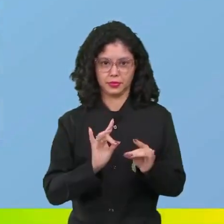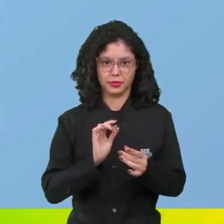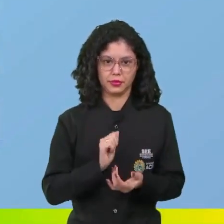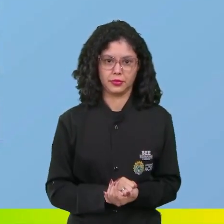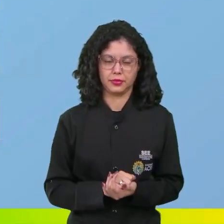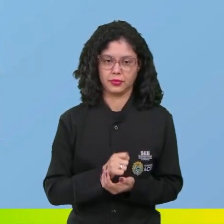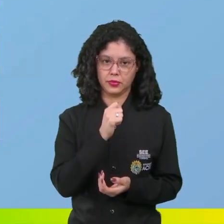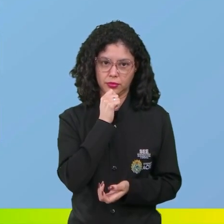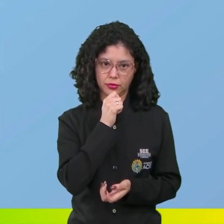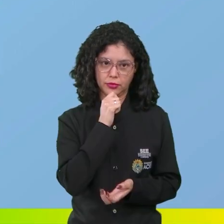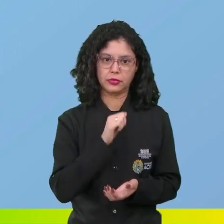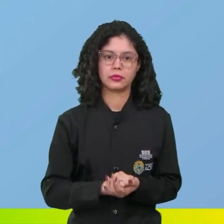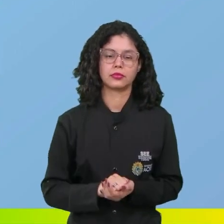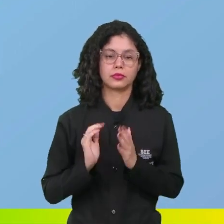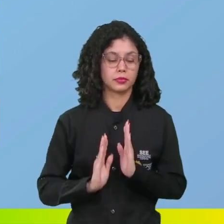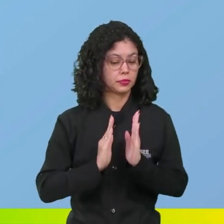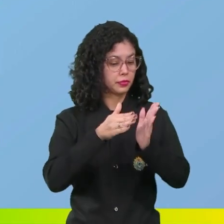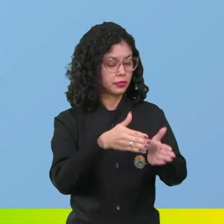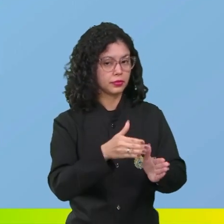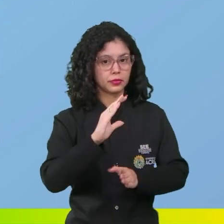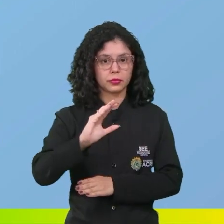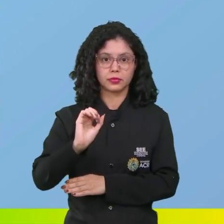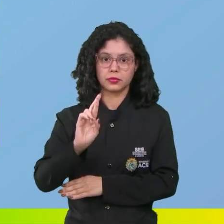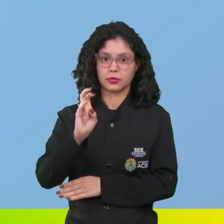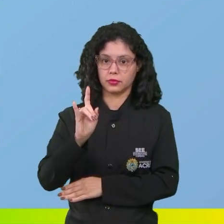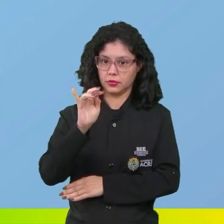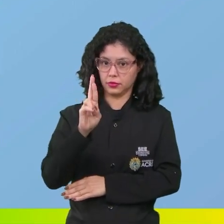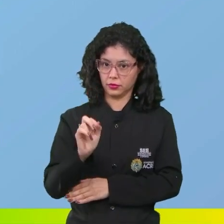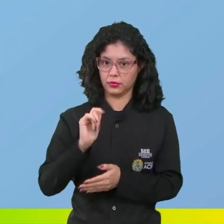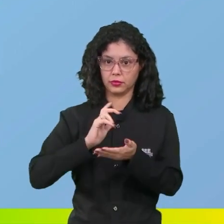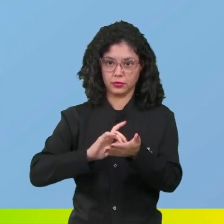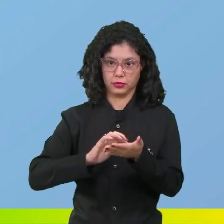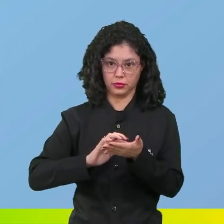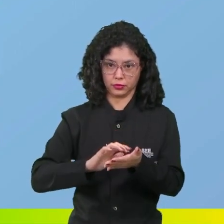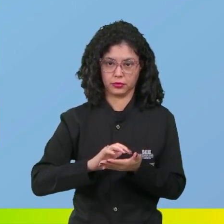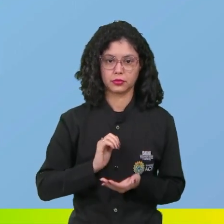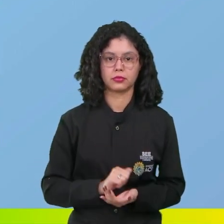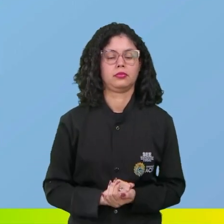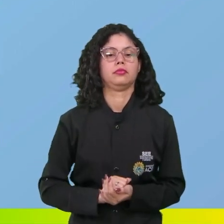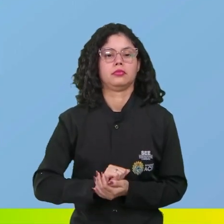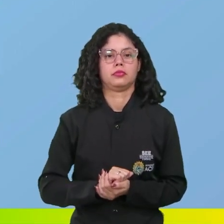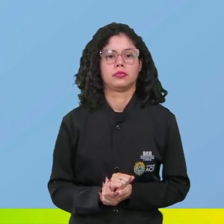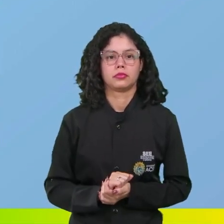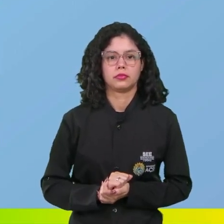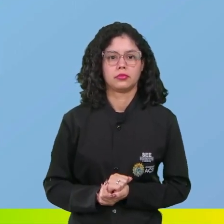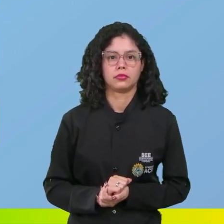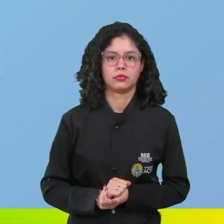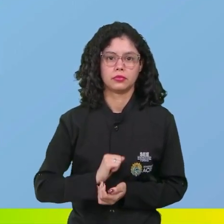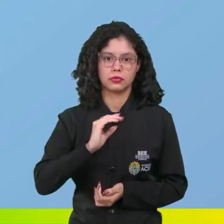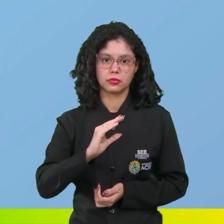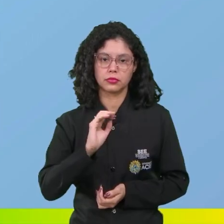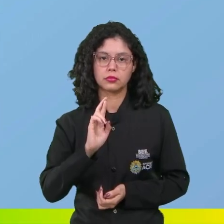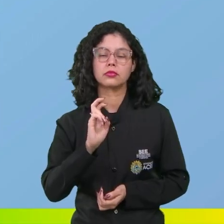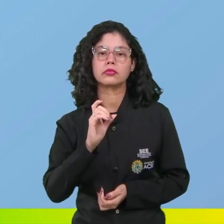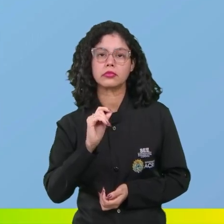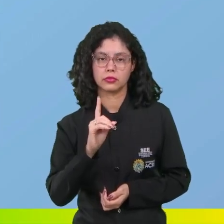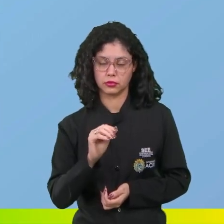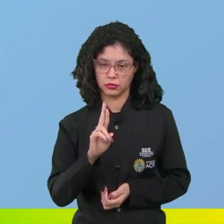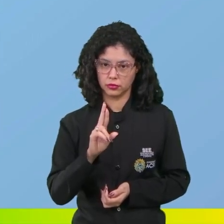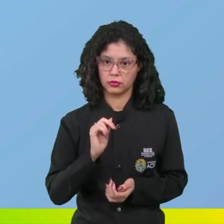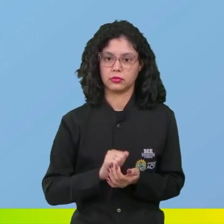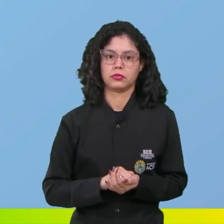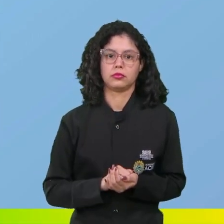vocês de objetivos dessa curadoria digital. Ao ser um curador digital, no meio